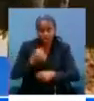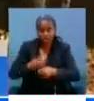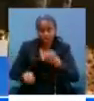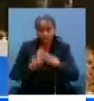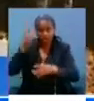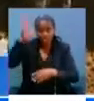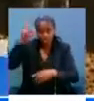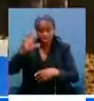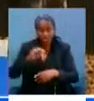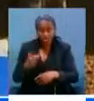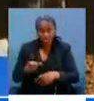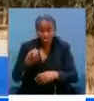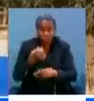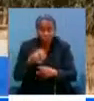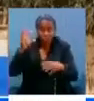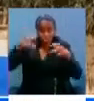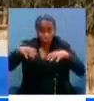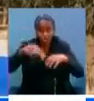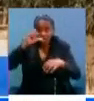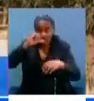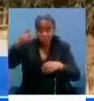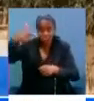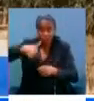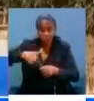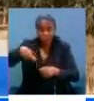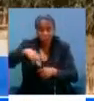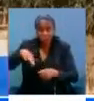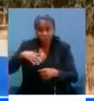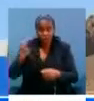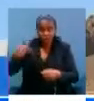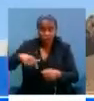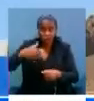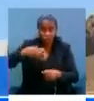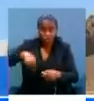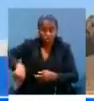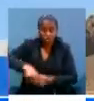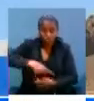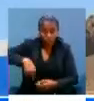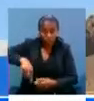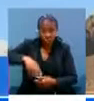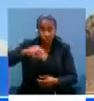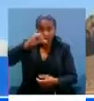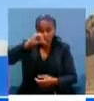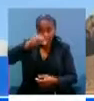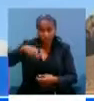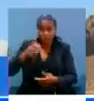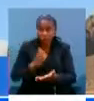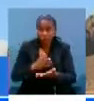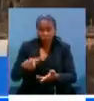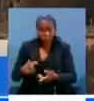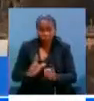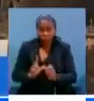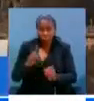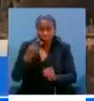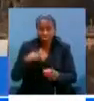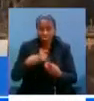dependem unicamente da chuva. A água que abastece a zona é proveniente dos poços, que não são alimentados há cerca de